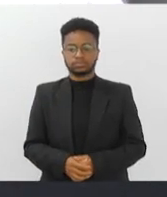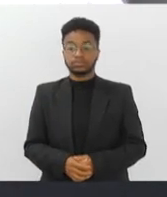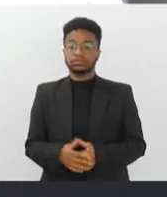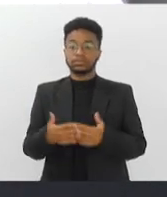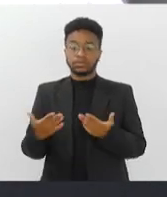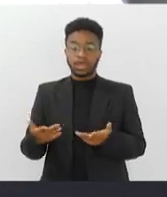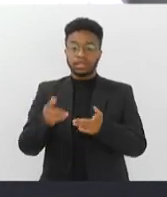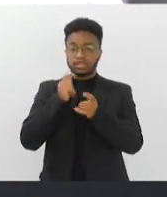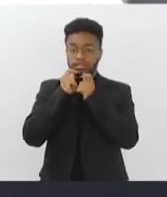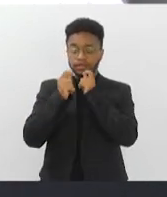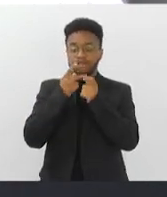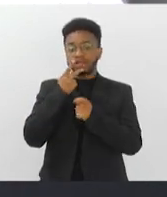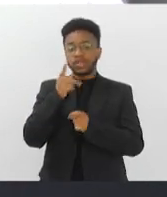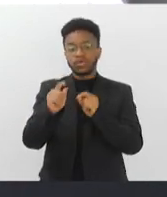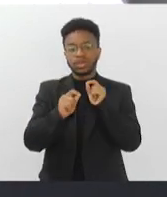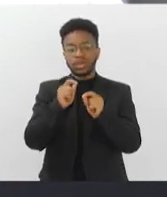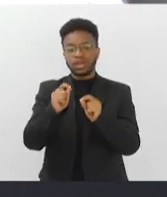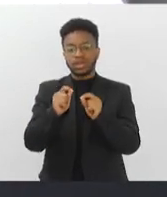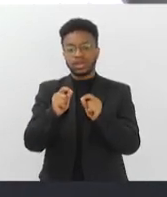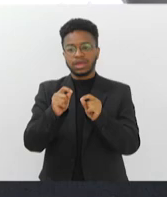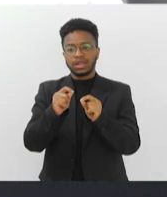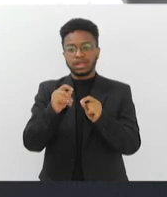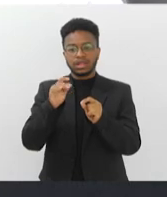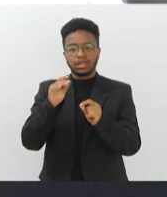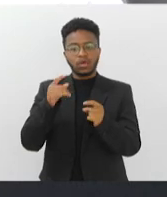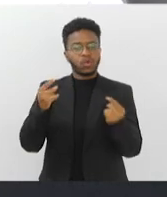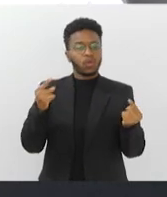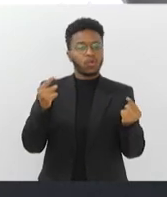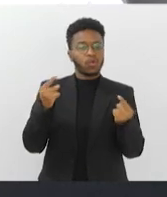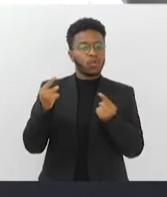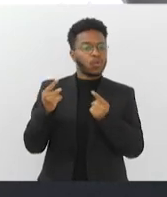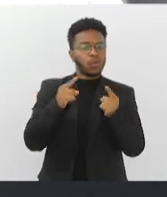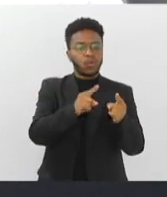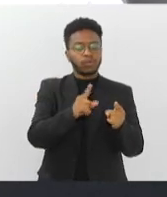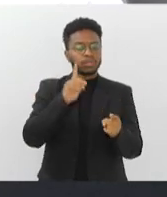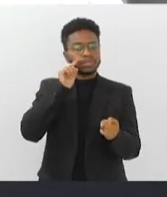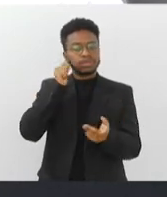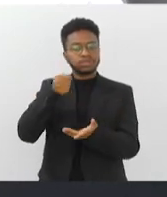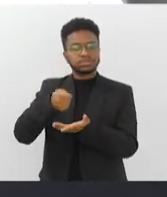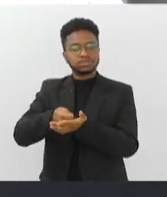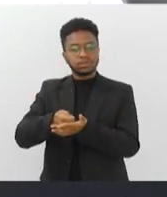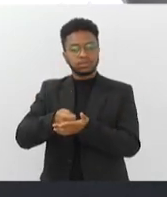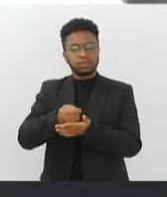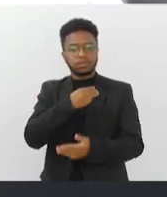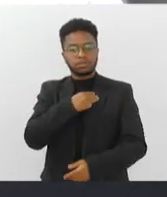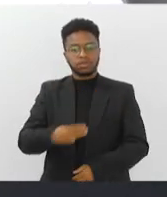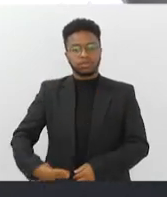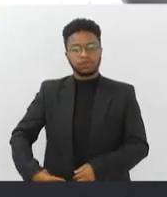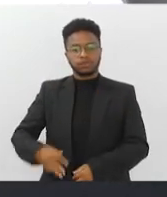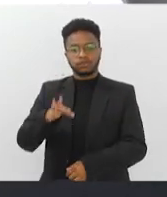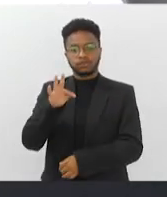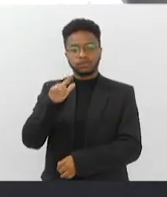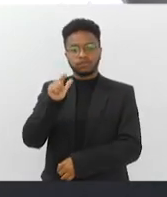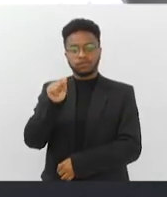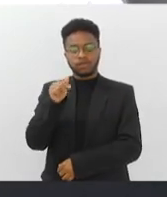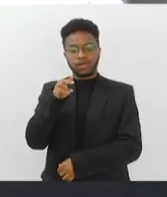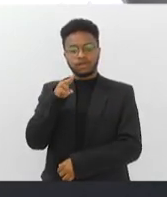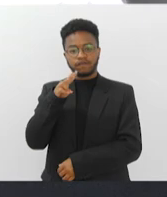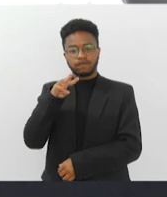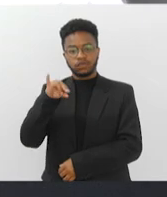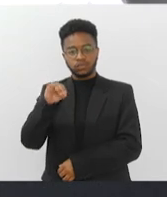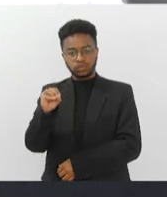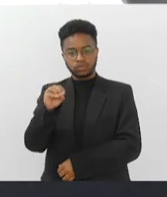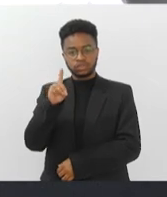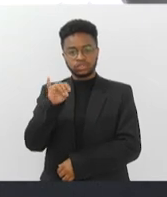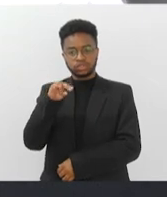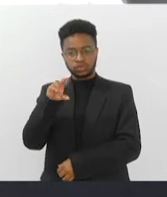diz, contrariando a decisão do ministro Flávio Dino. O ministro Flávio Dino